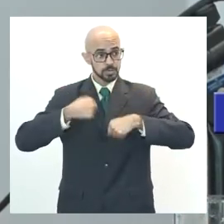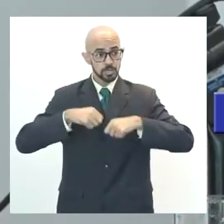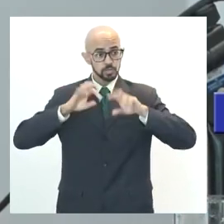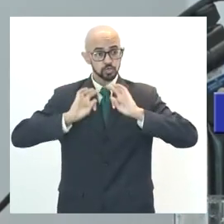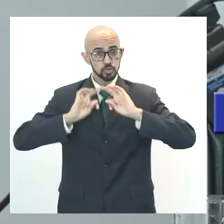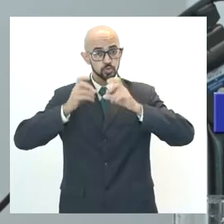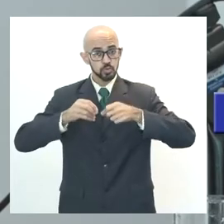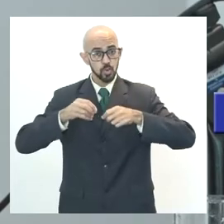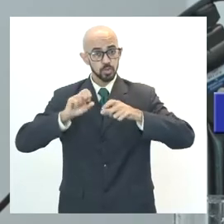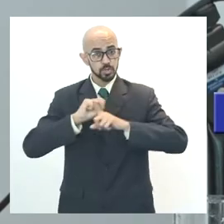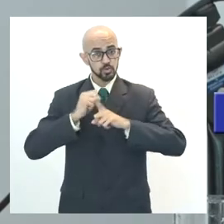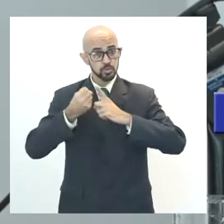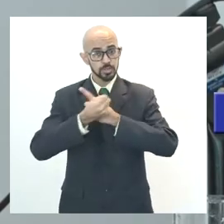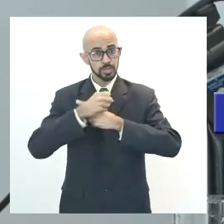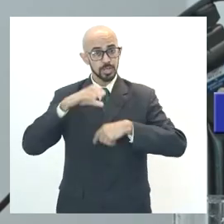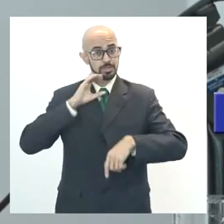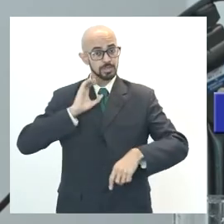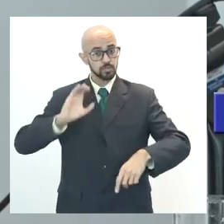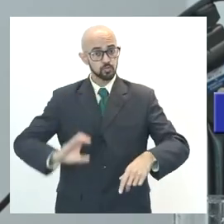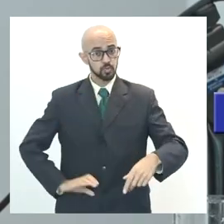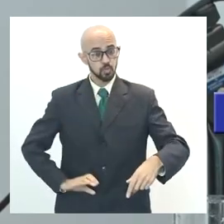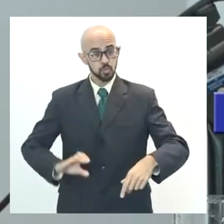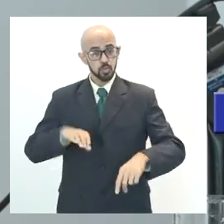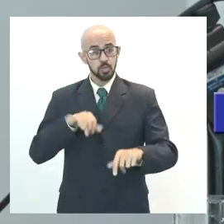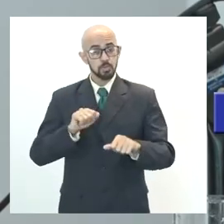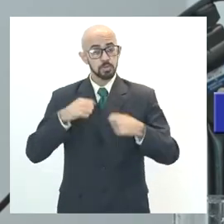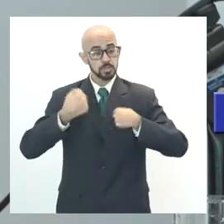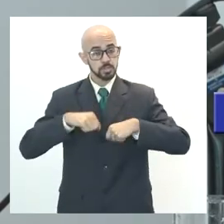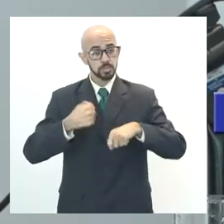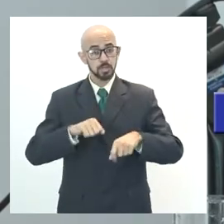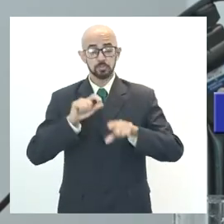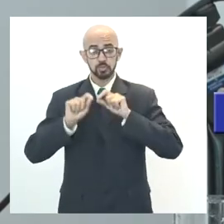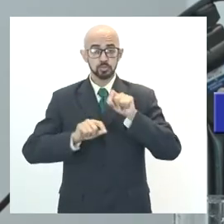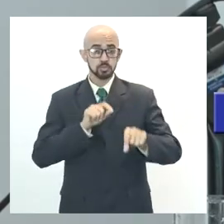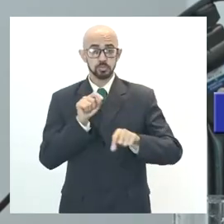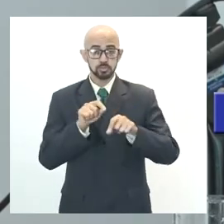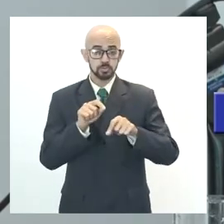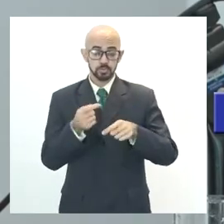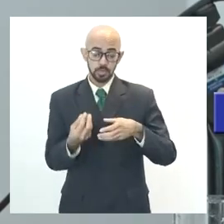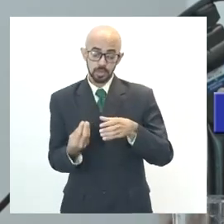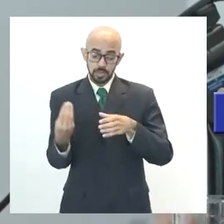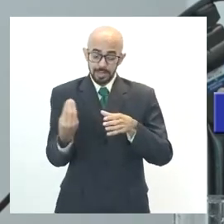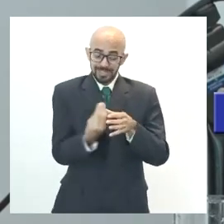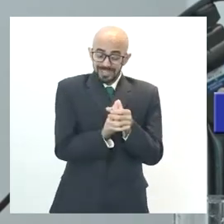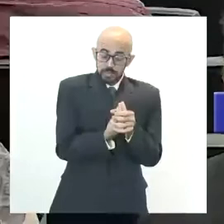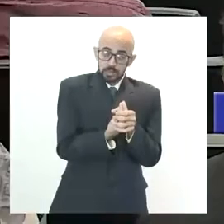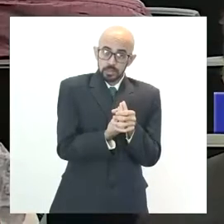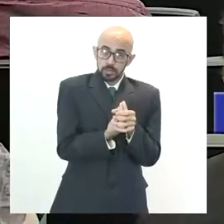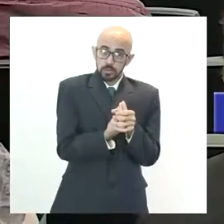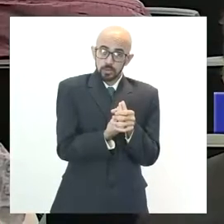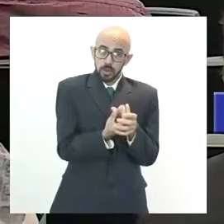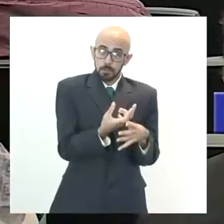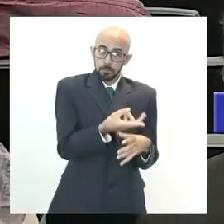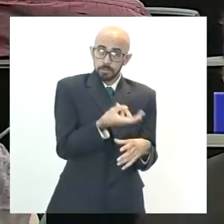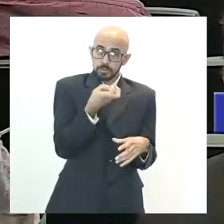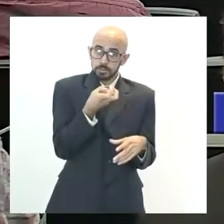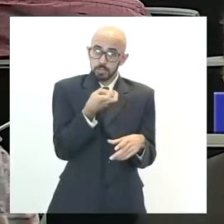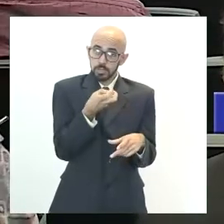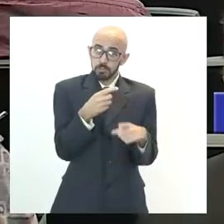civil a precisão do inserir Porque caso contrário você mandou turbo